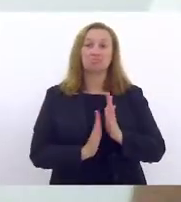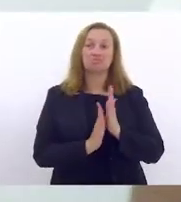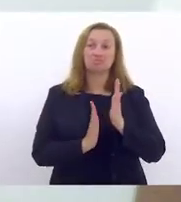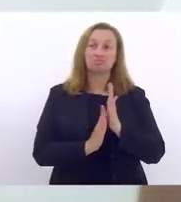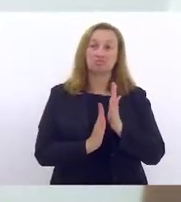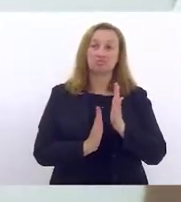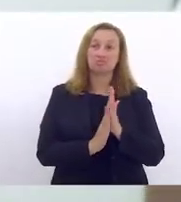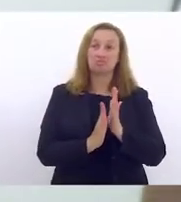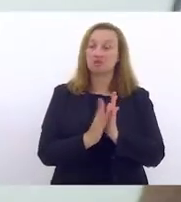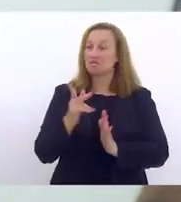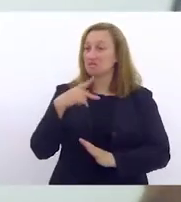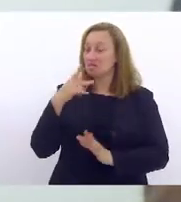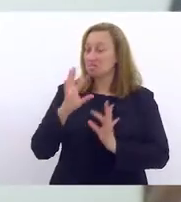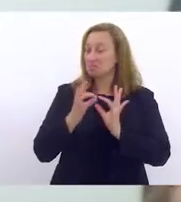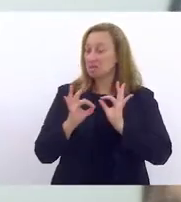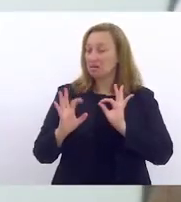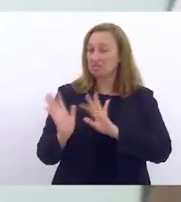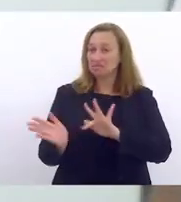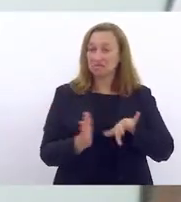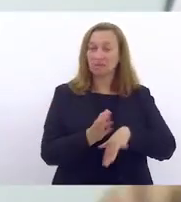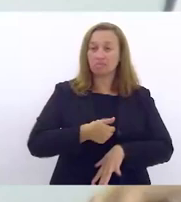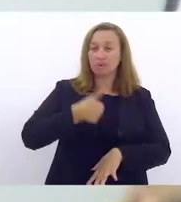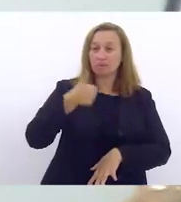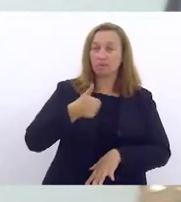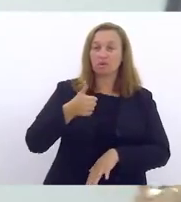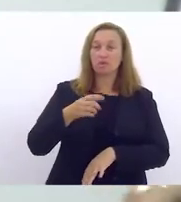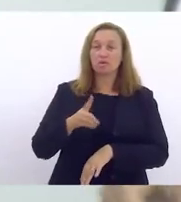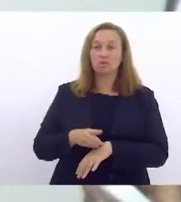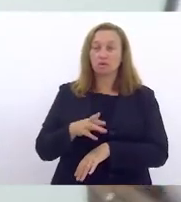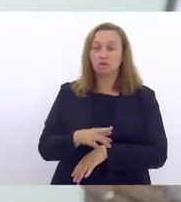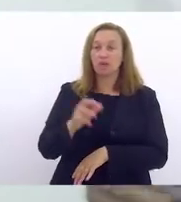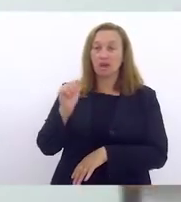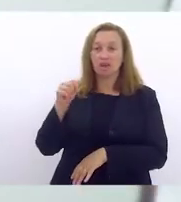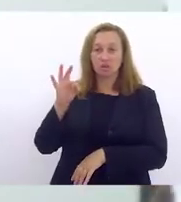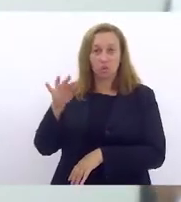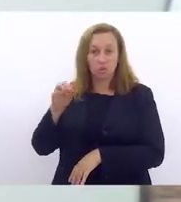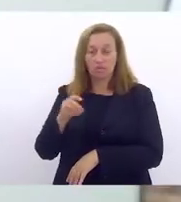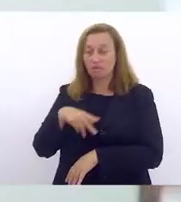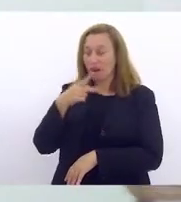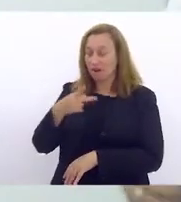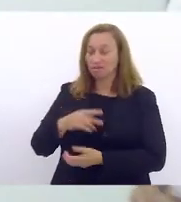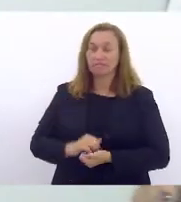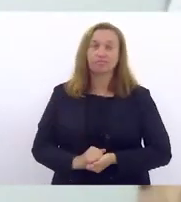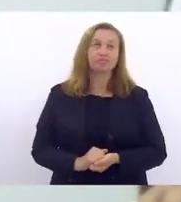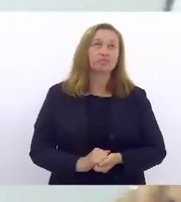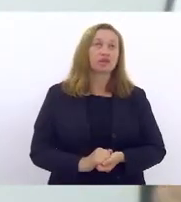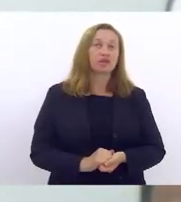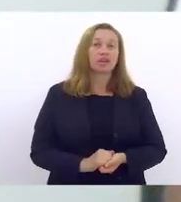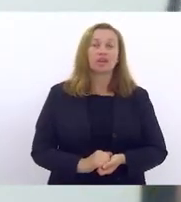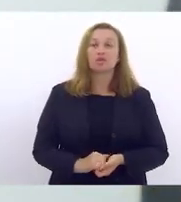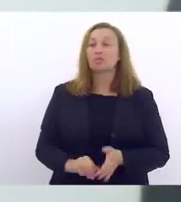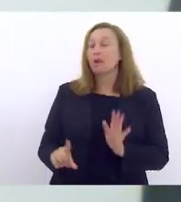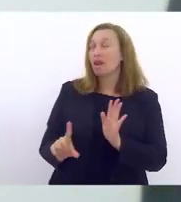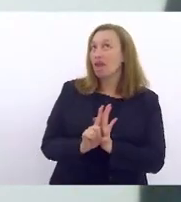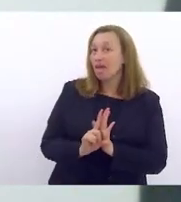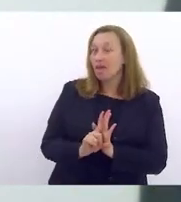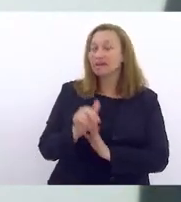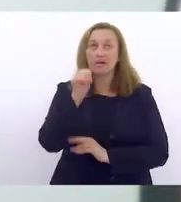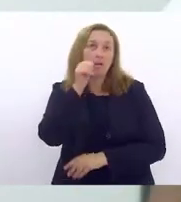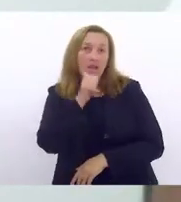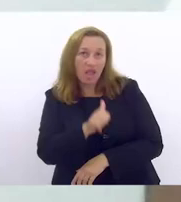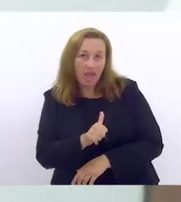breve consideração. Primeiro, quando o doutor Antônio Braga estava falando sobre a questão da legislação